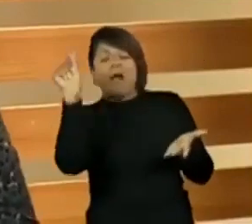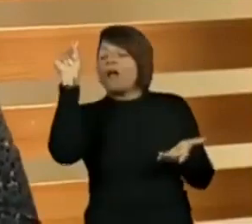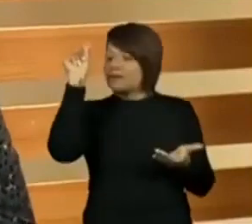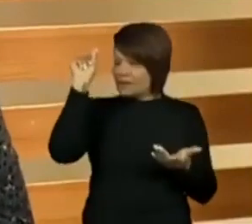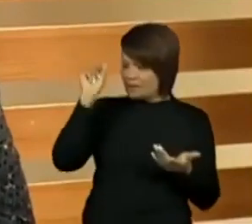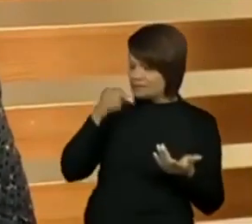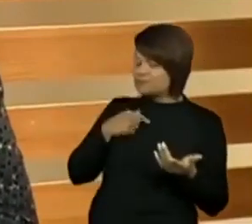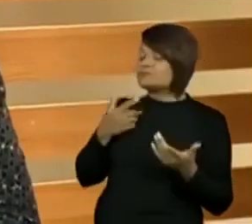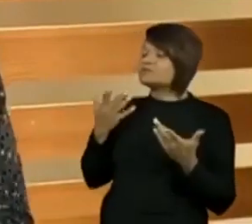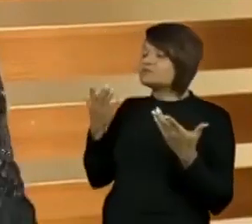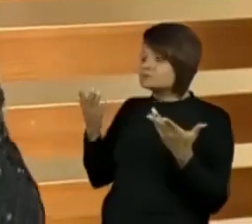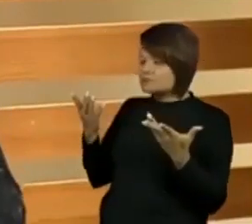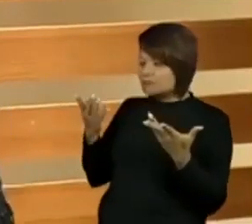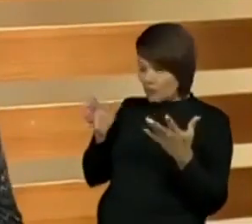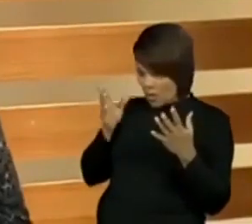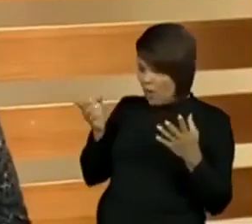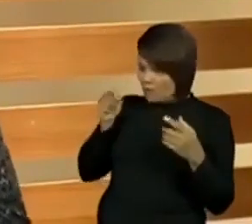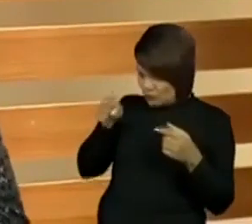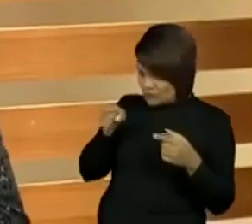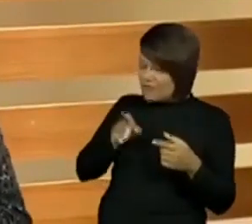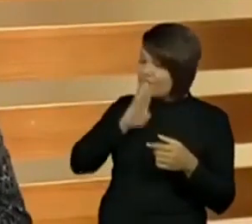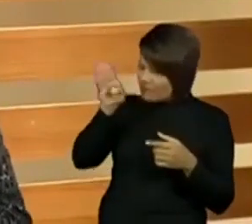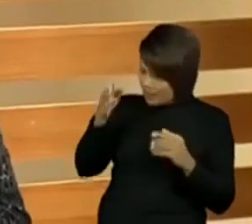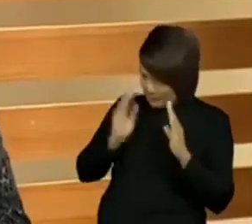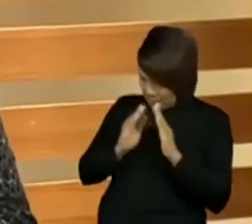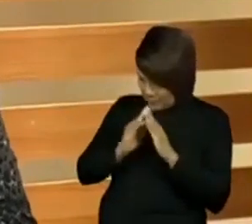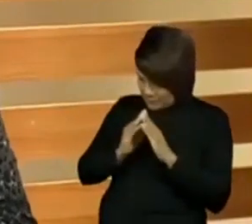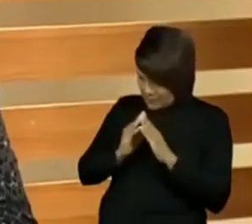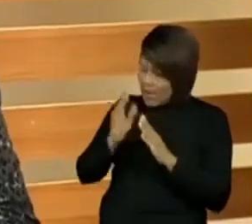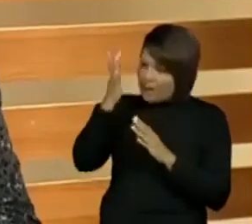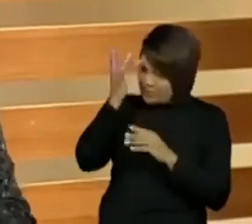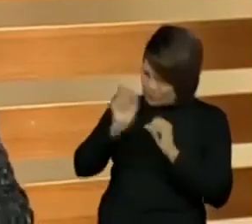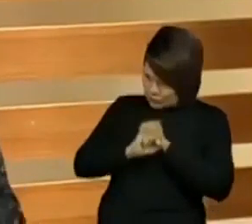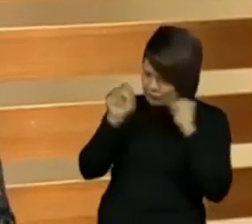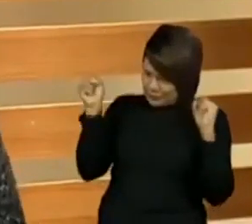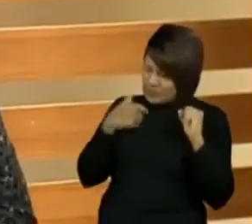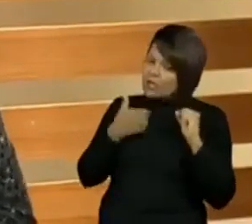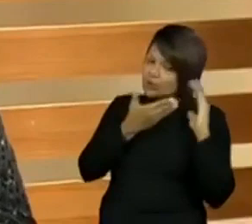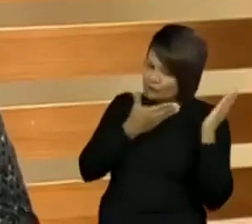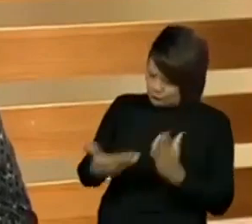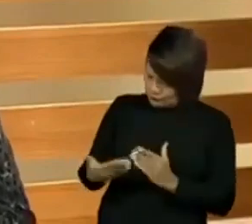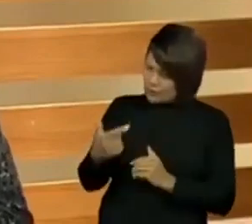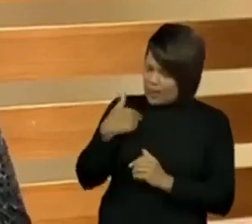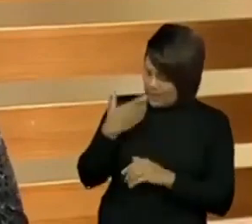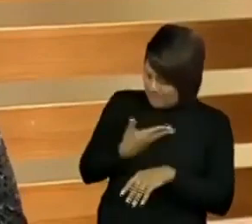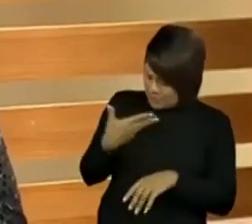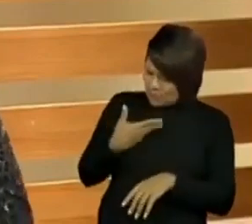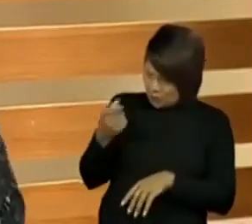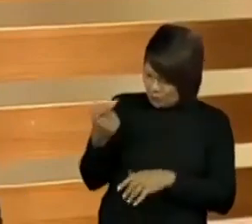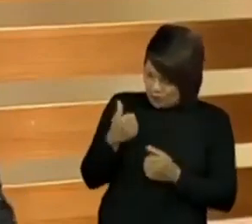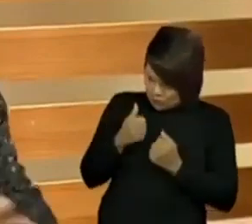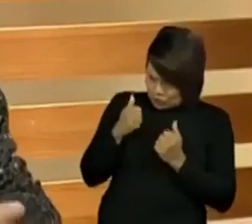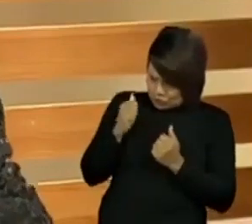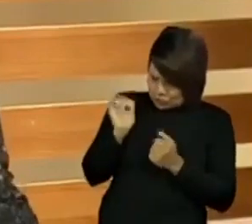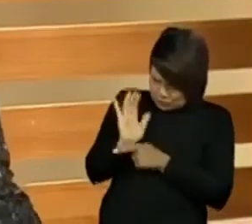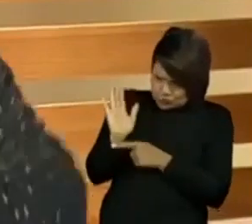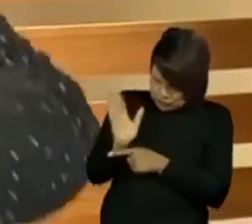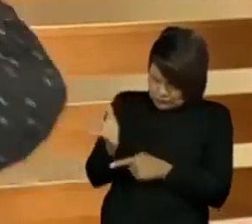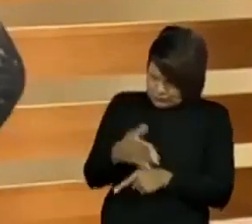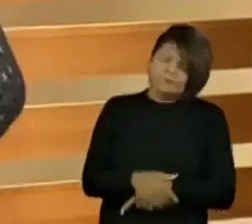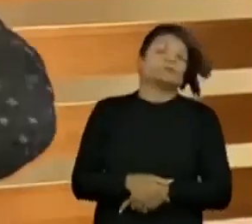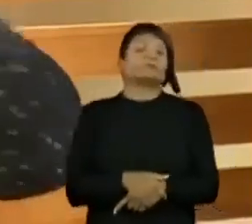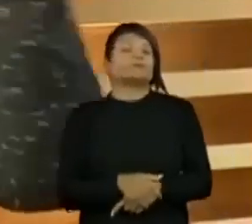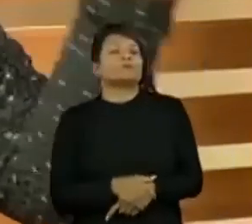volte para sua casa, venha amanhã de manhã, eu trarei um amigo que lhe levará. Assim ela